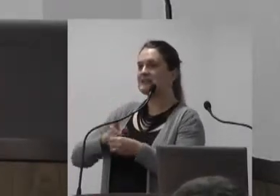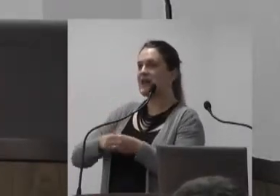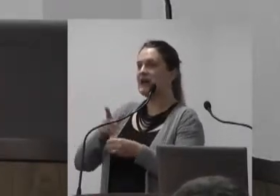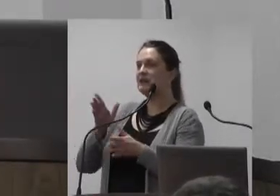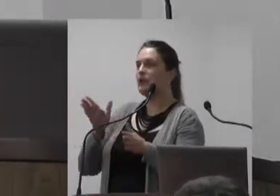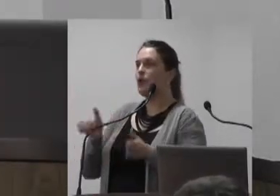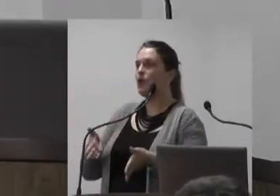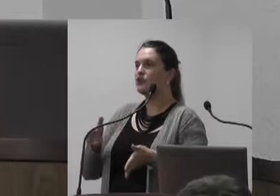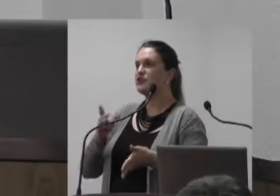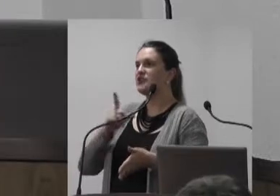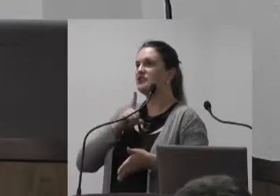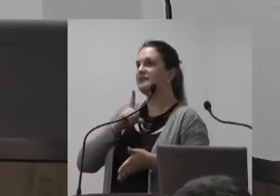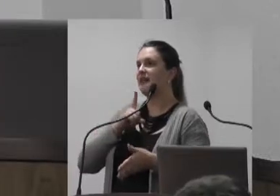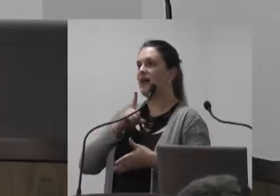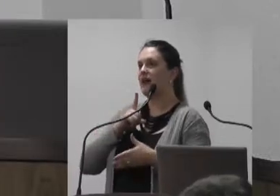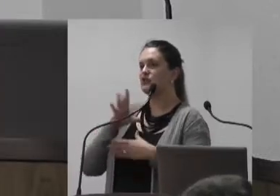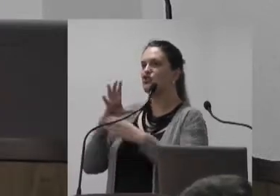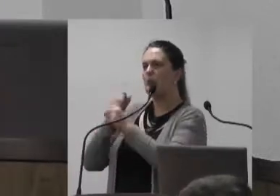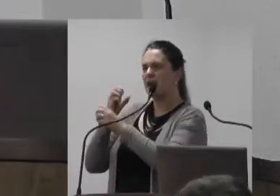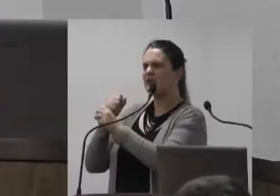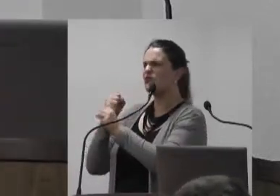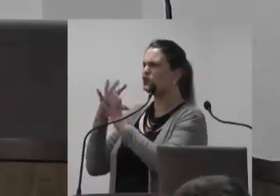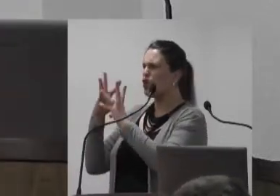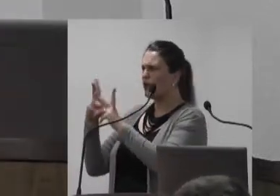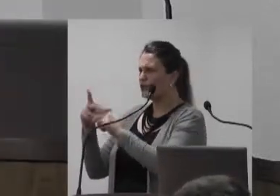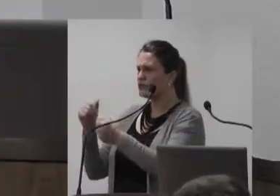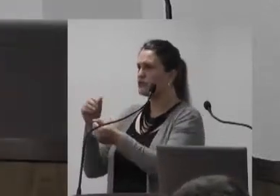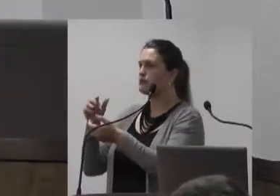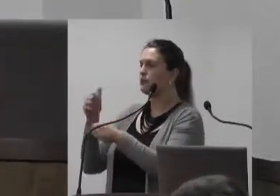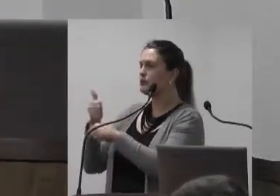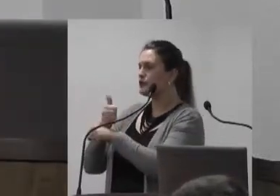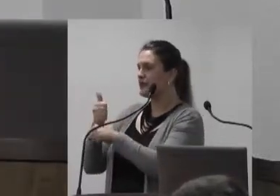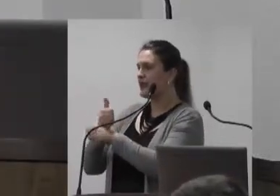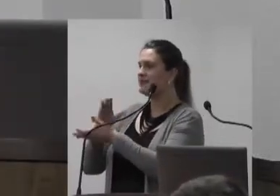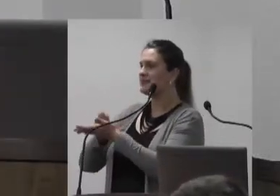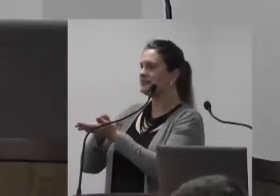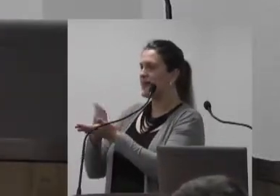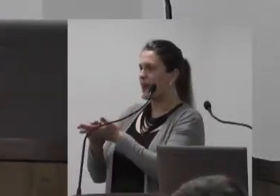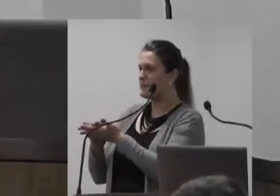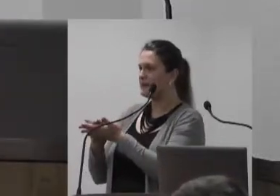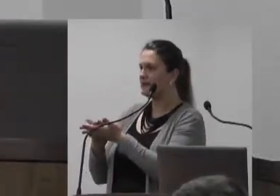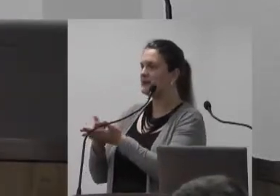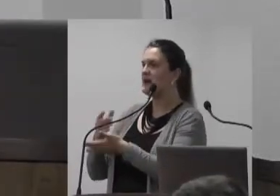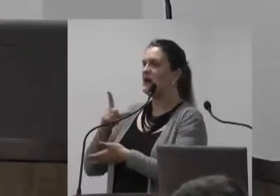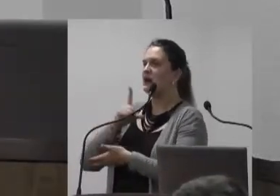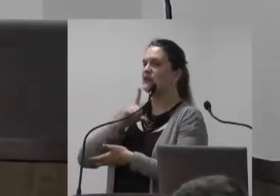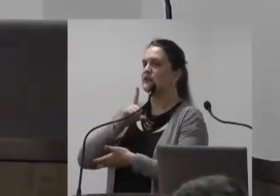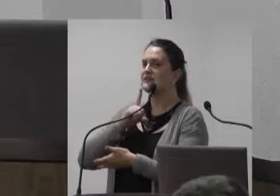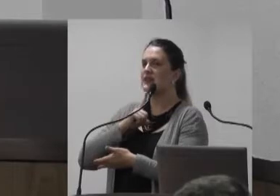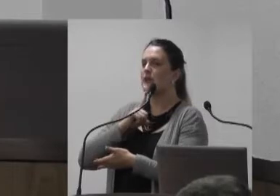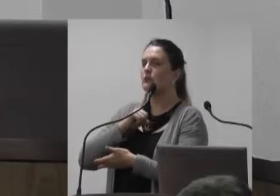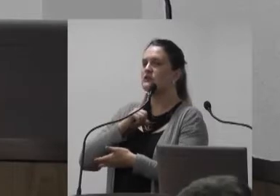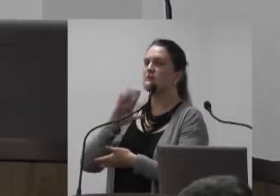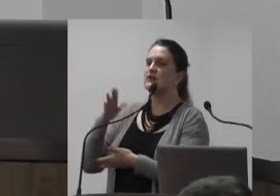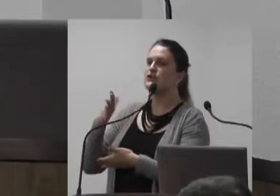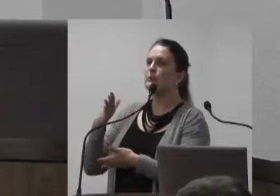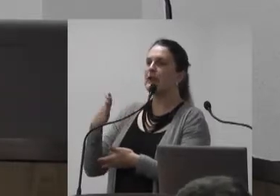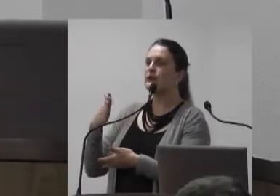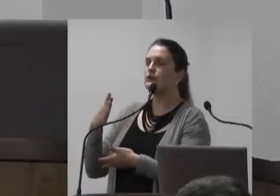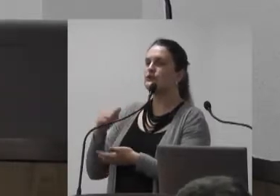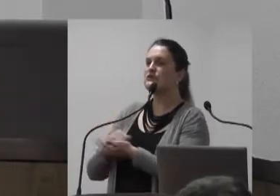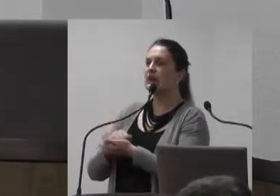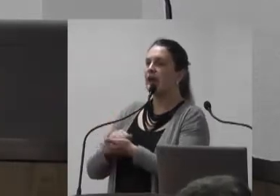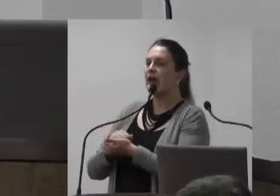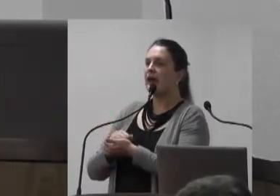aqui na cidade, hoje, a gente somando todos os profissionais e intérpretes, nós temos mais